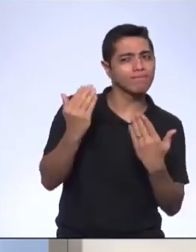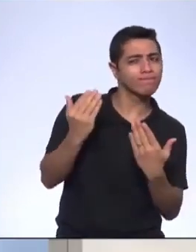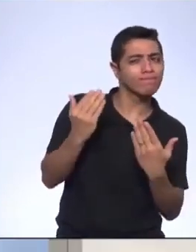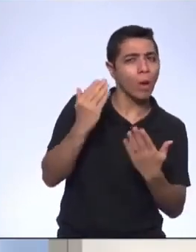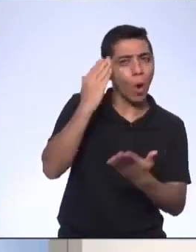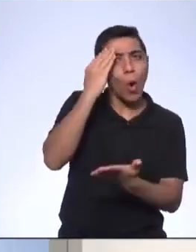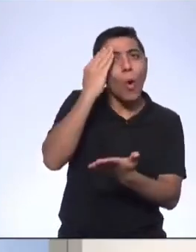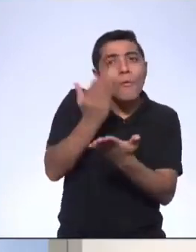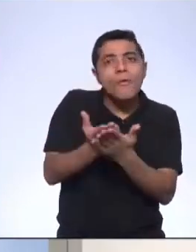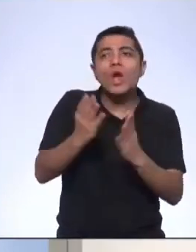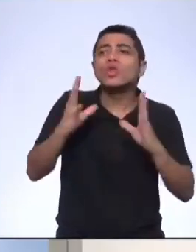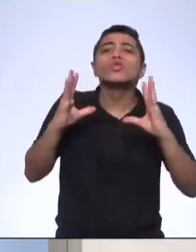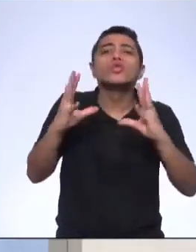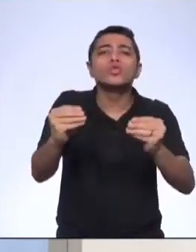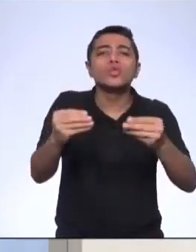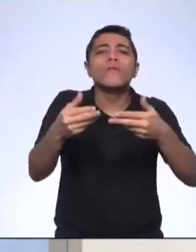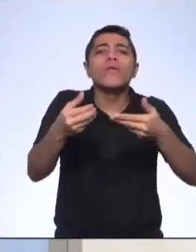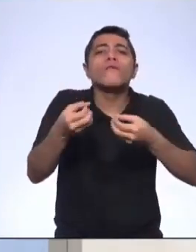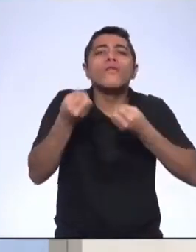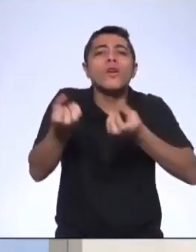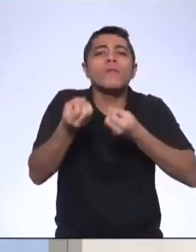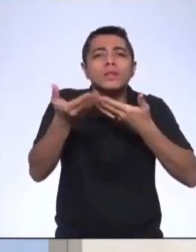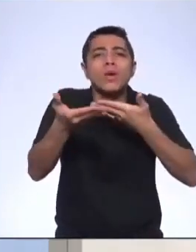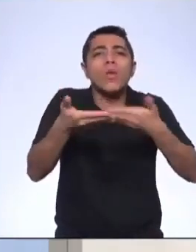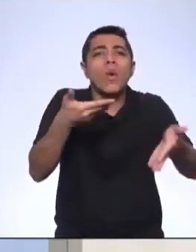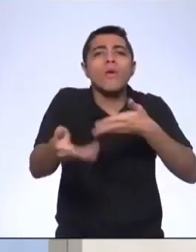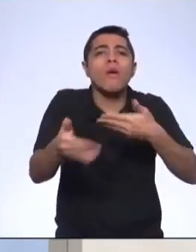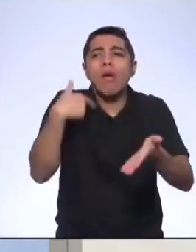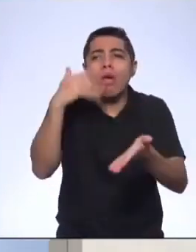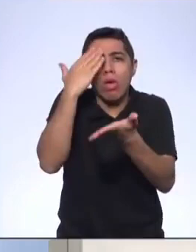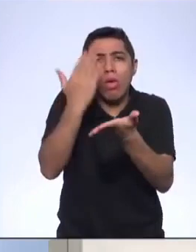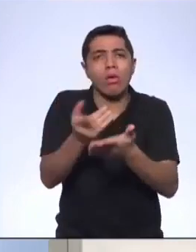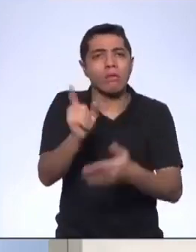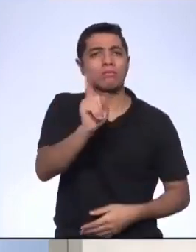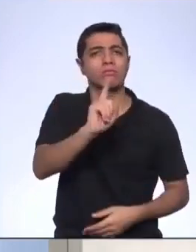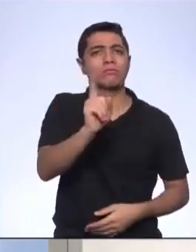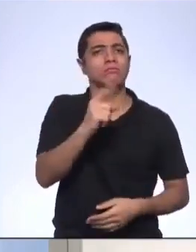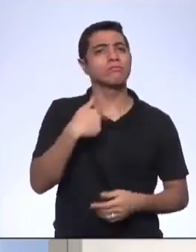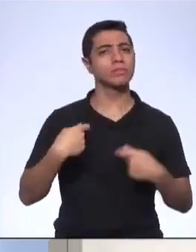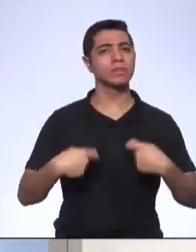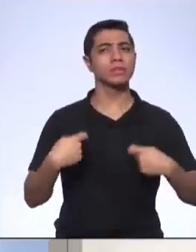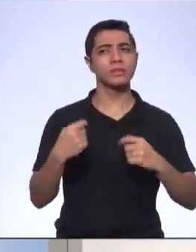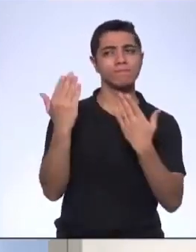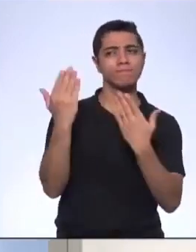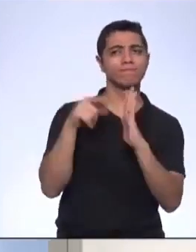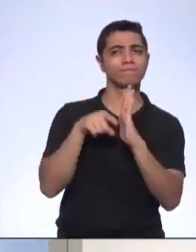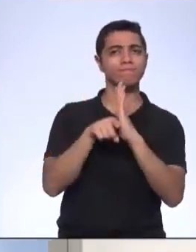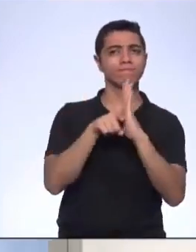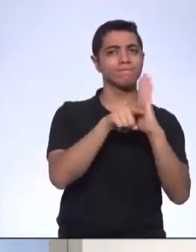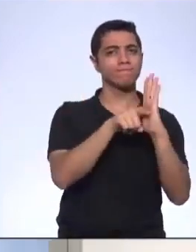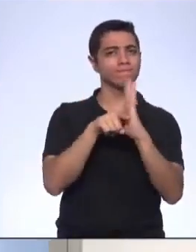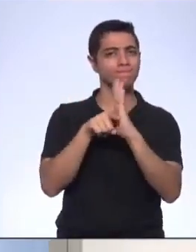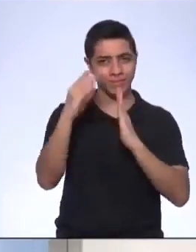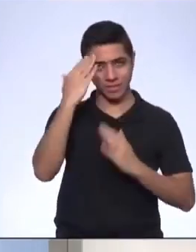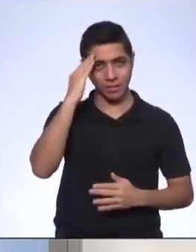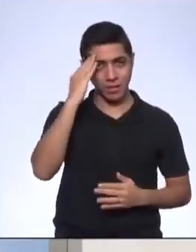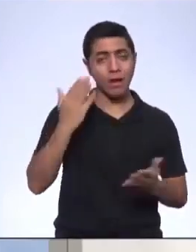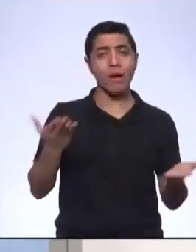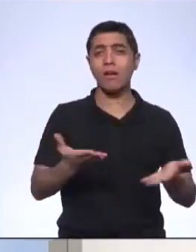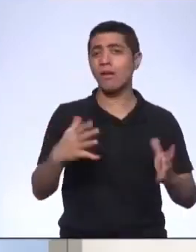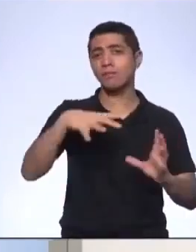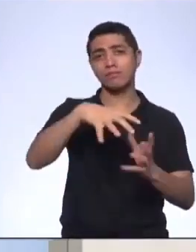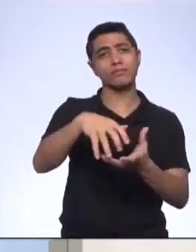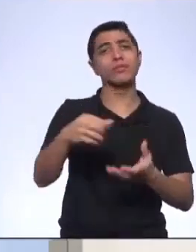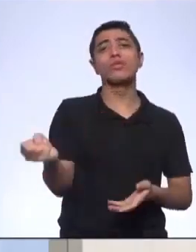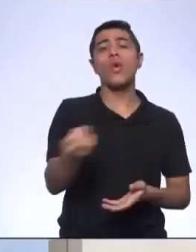tudo. É por isso que a gente tem aí uma coisa que é um avanço para o mundo, que é a democracia. A